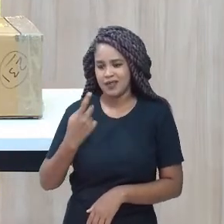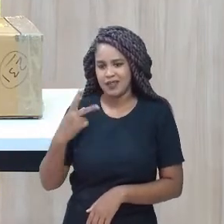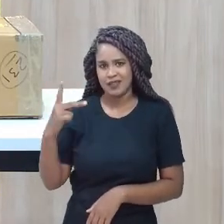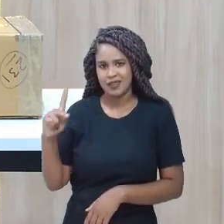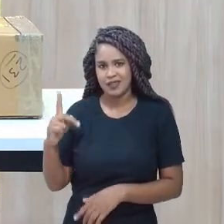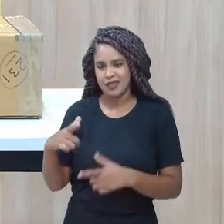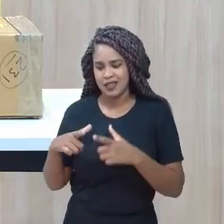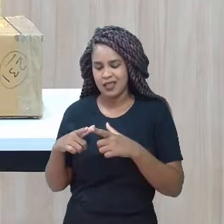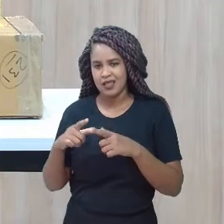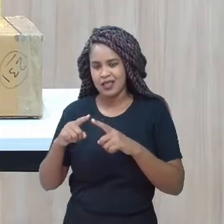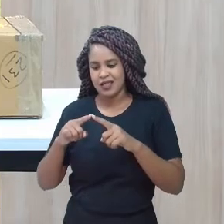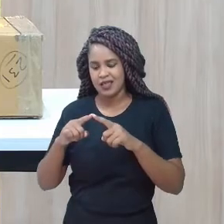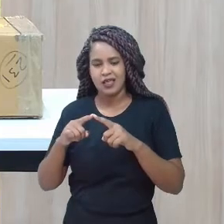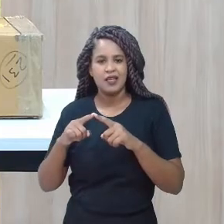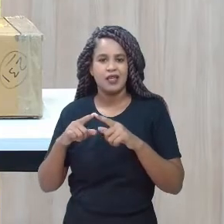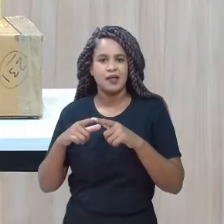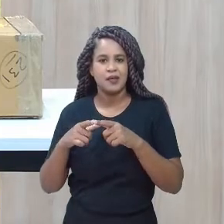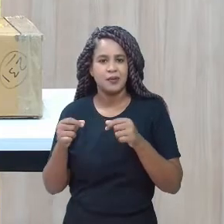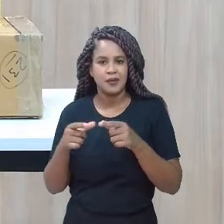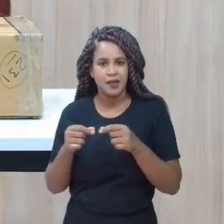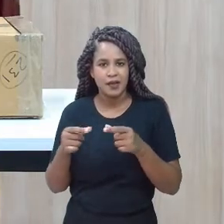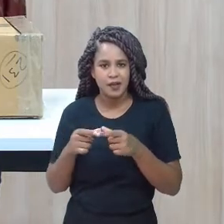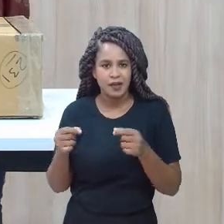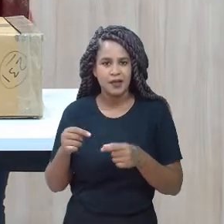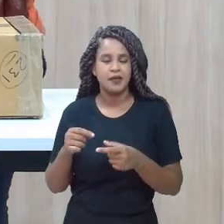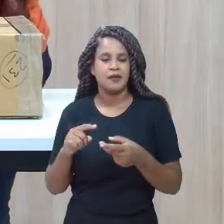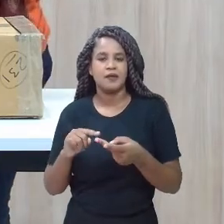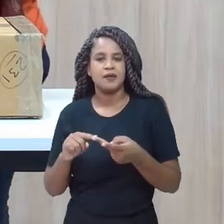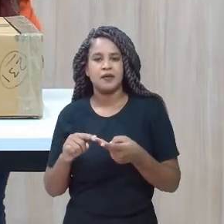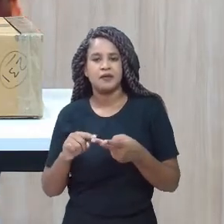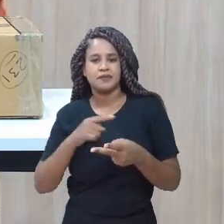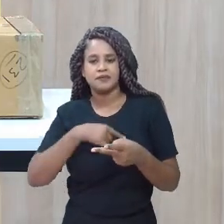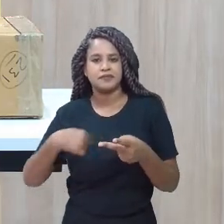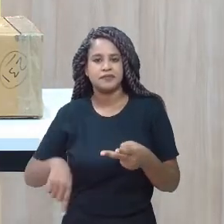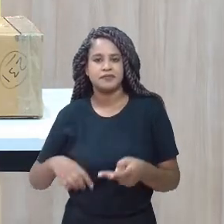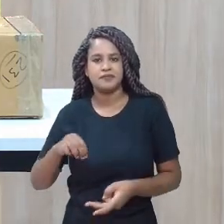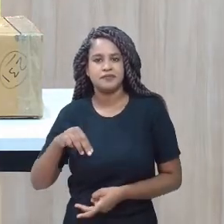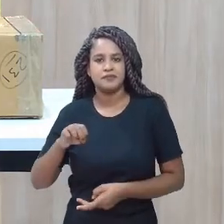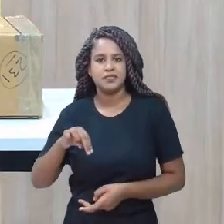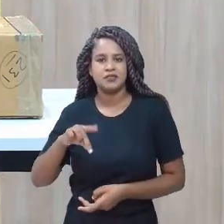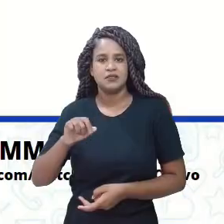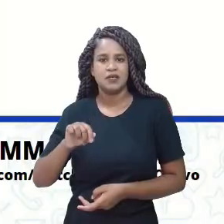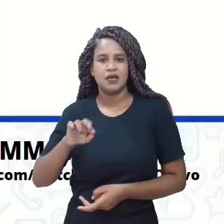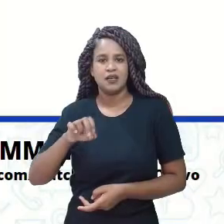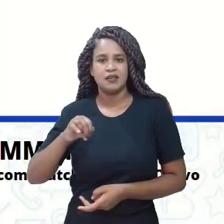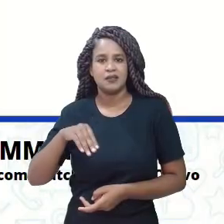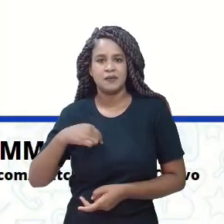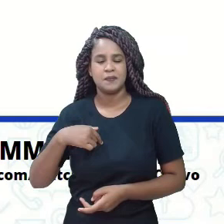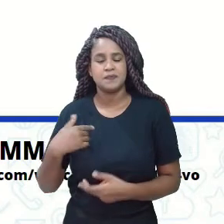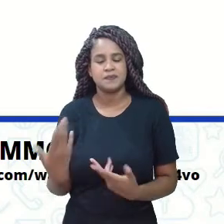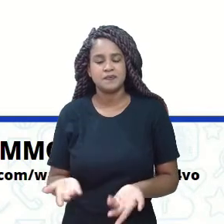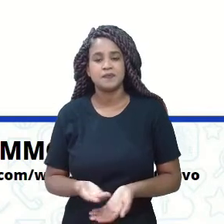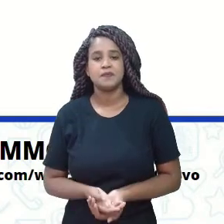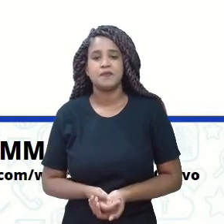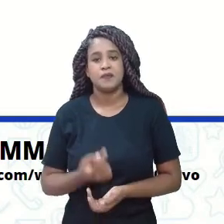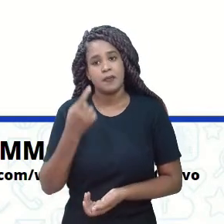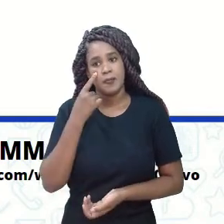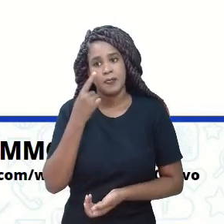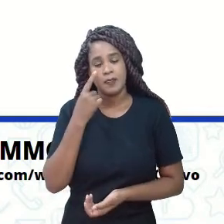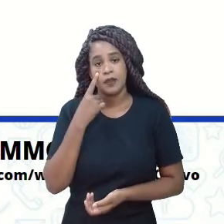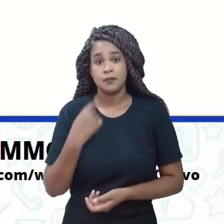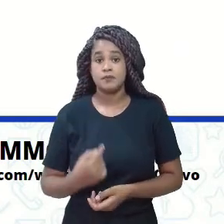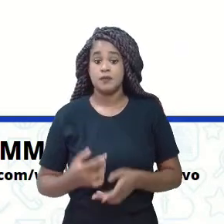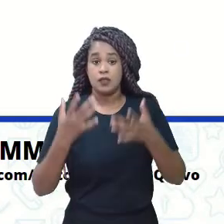se tocou ainda que é mandarim que está falando. Bom, o Teatro de Sombras, ele é considerado patrimônio